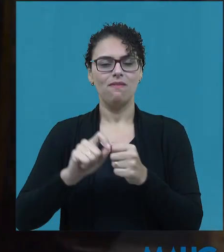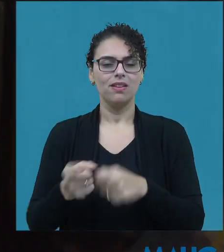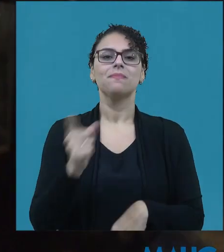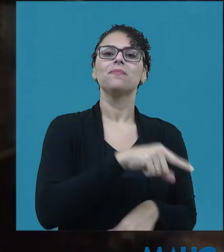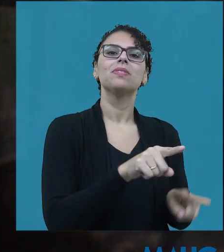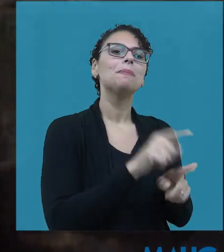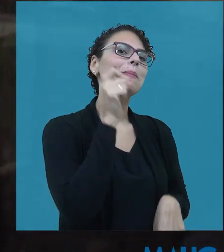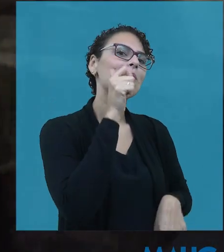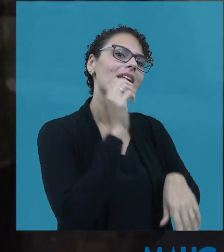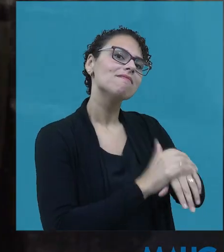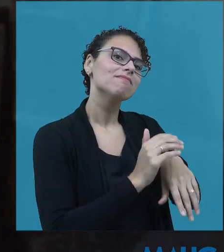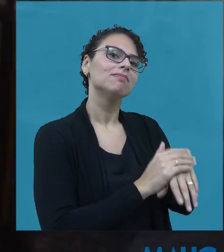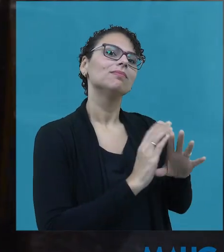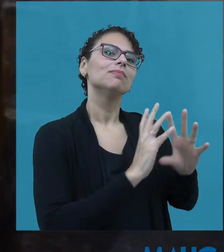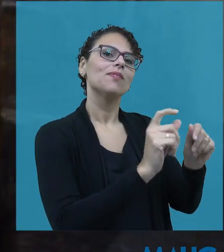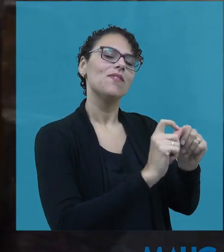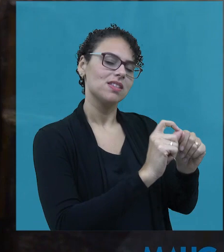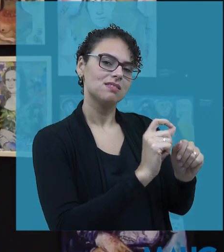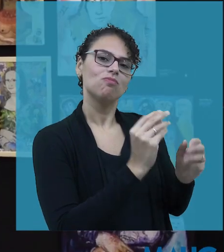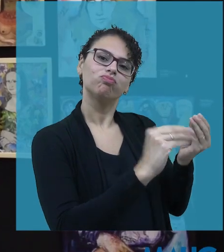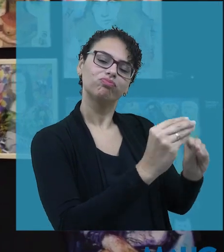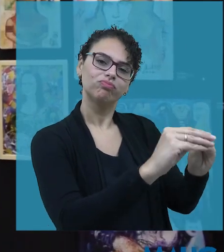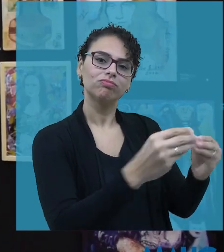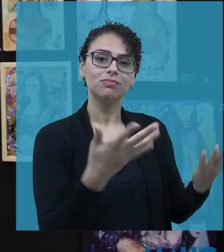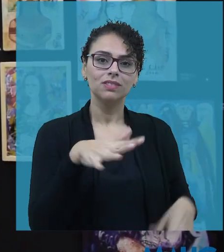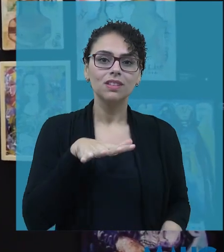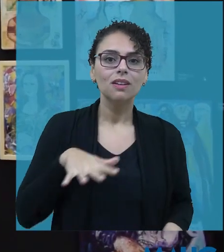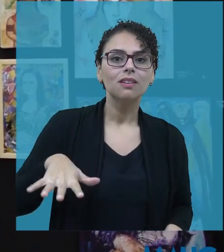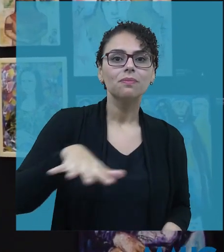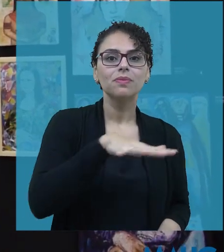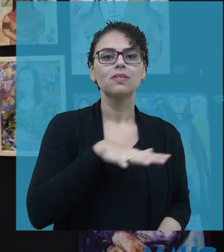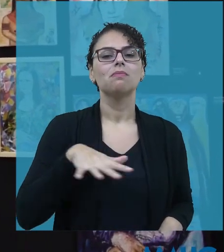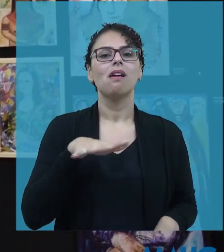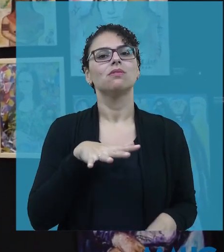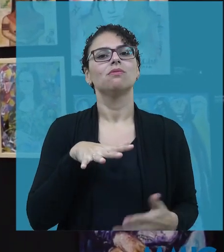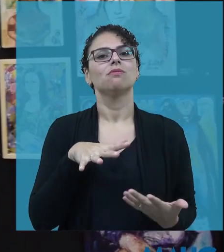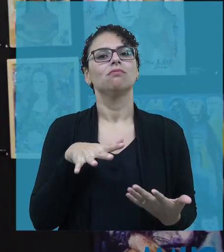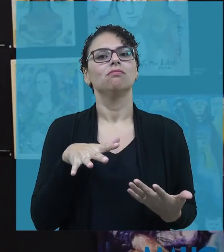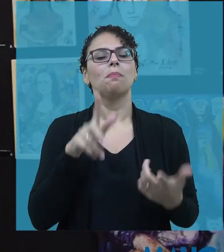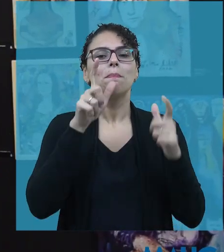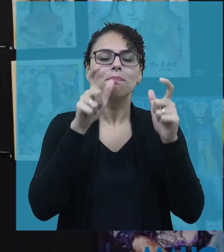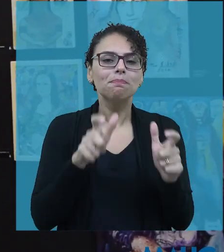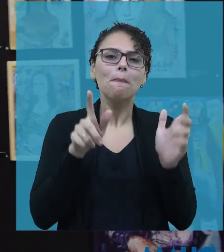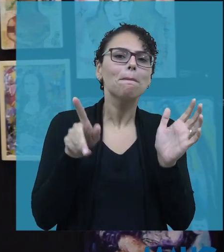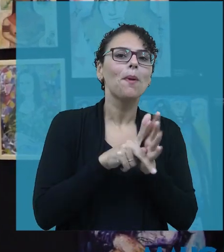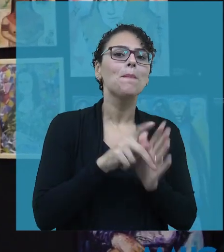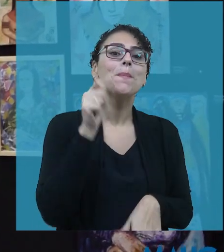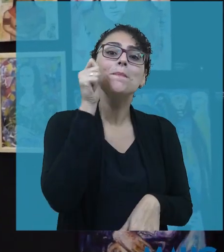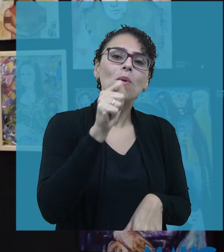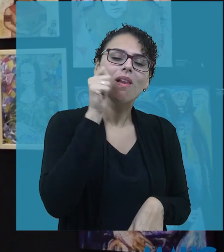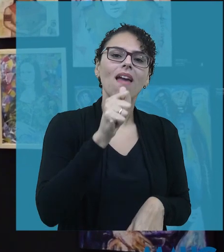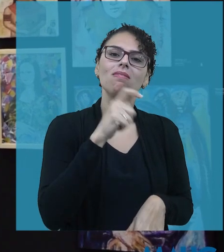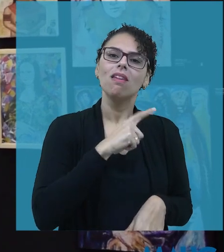por elas. E tem um espaço, um momento que retrata a produção de